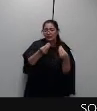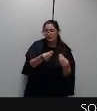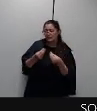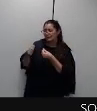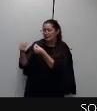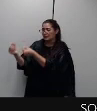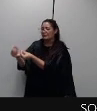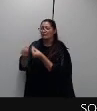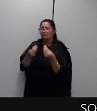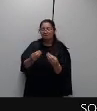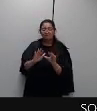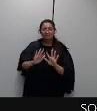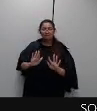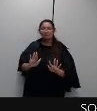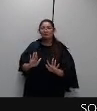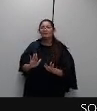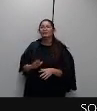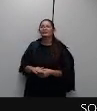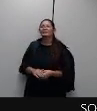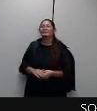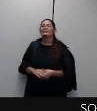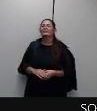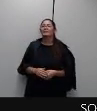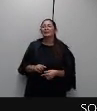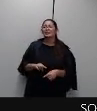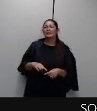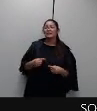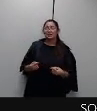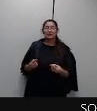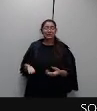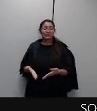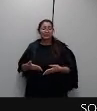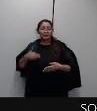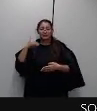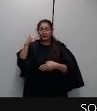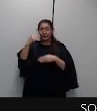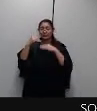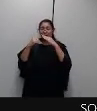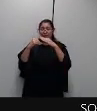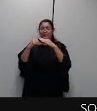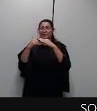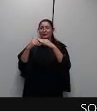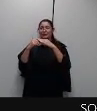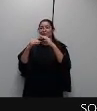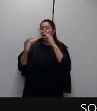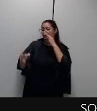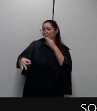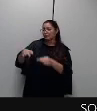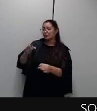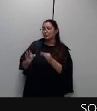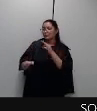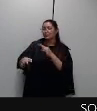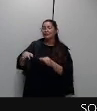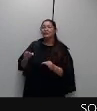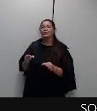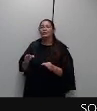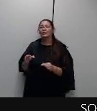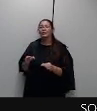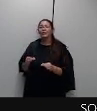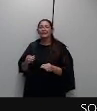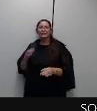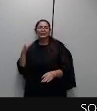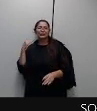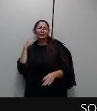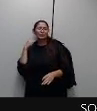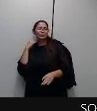São por isso não é e Superior Tribunal de Justiça no estilo temas